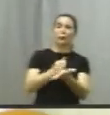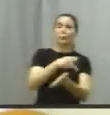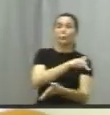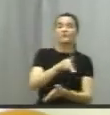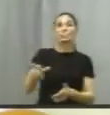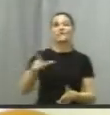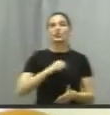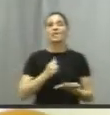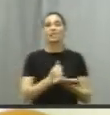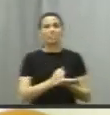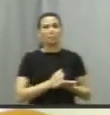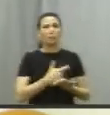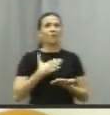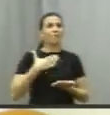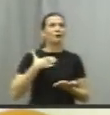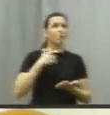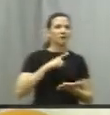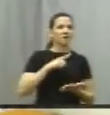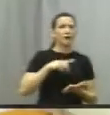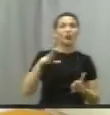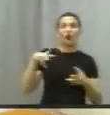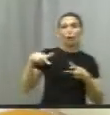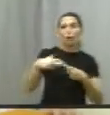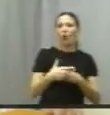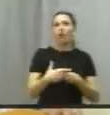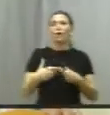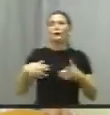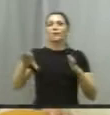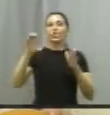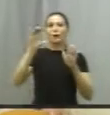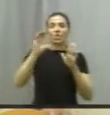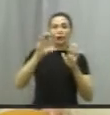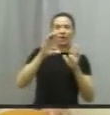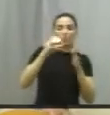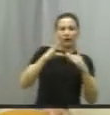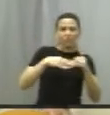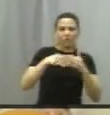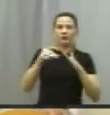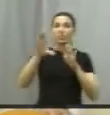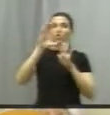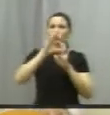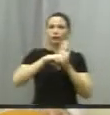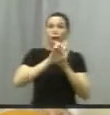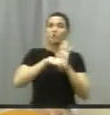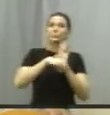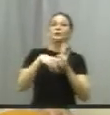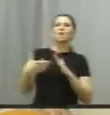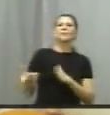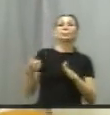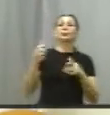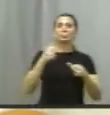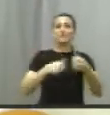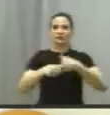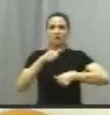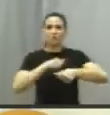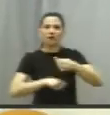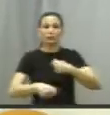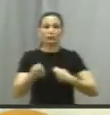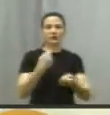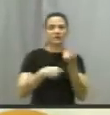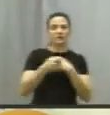Terá. Corte para valer os cargos comissionados da reforma administrativa que foi prometida e que não foi